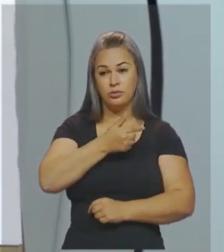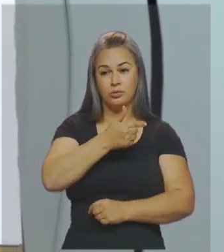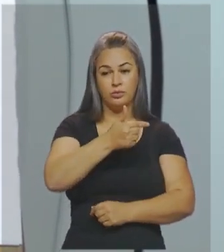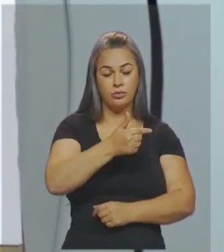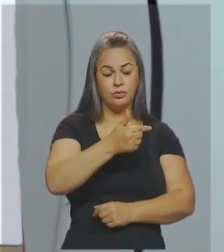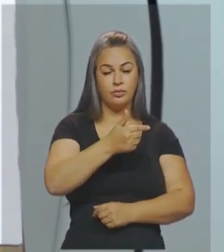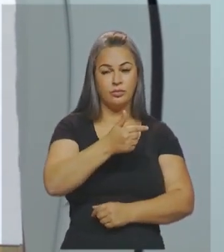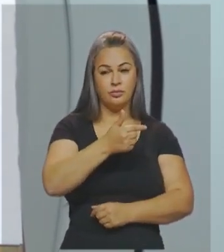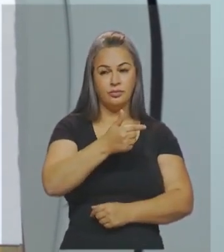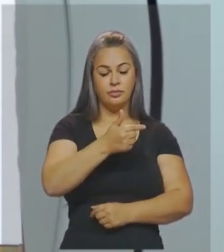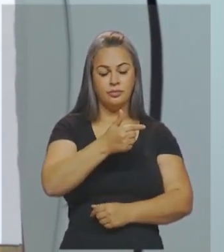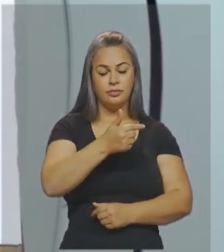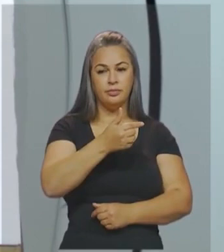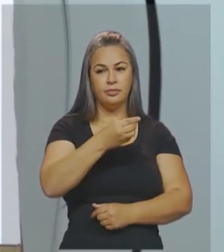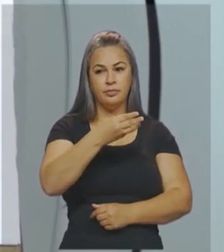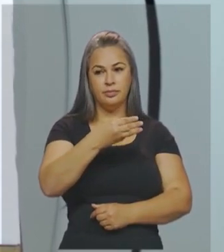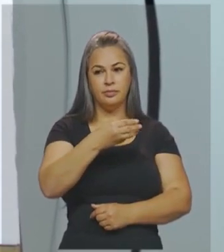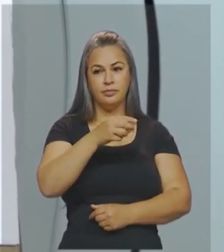você.